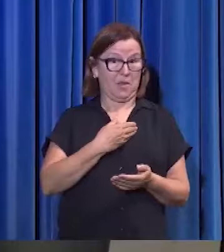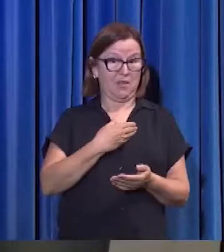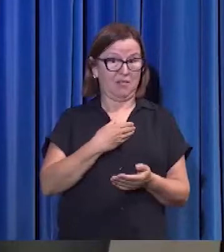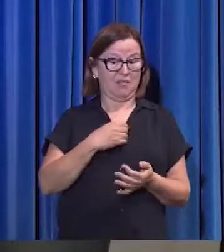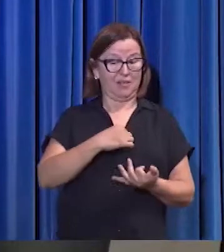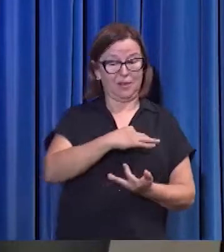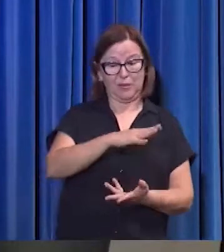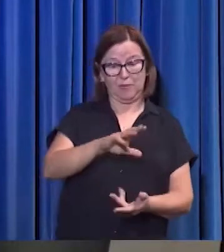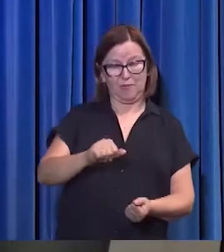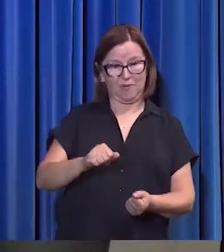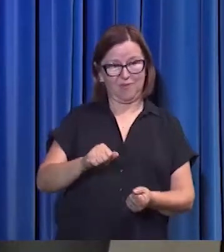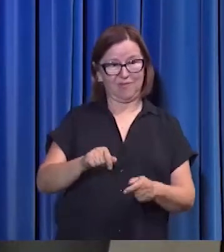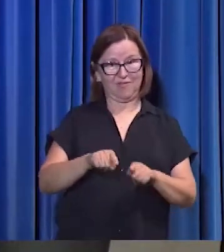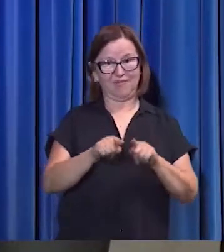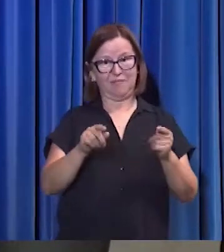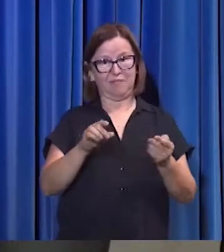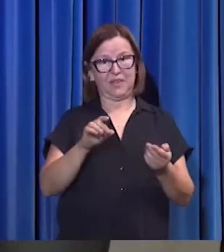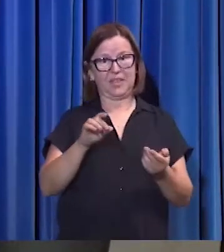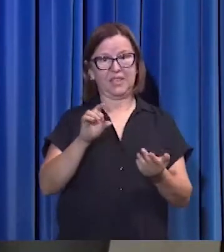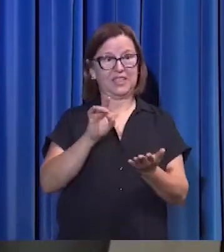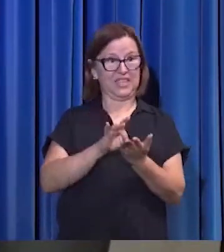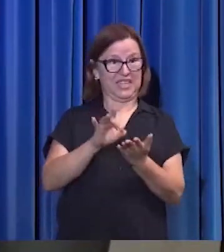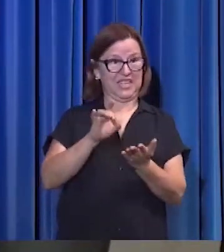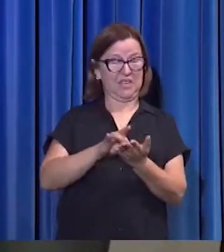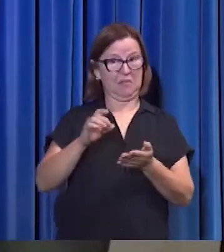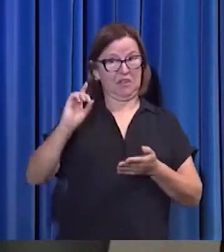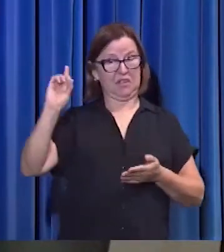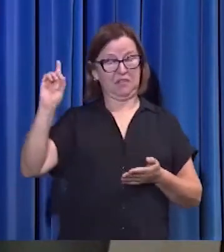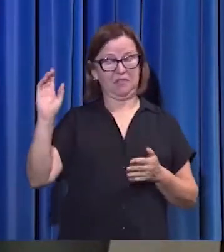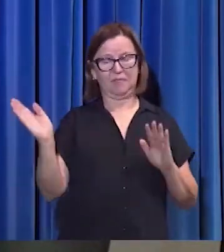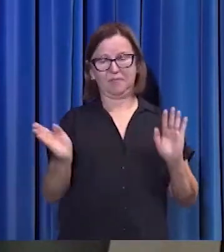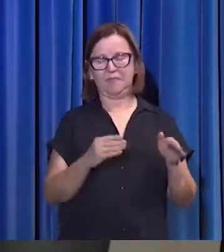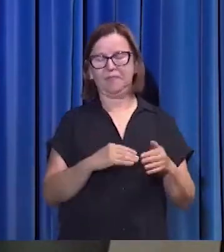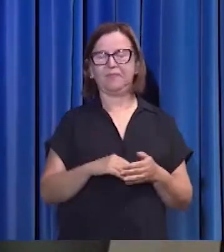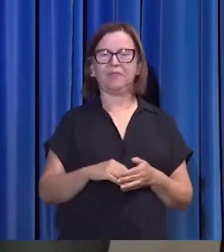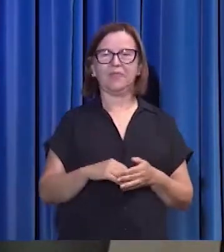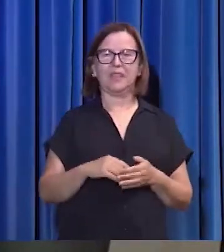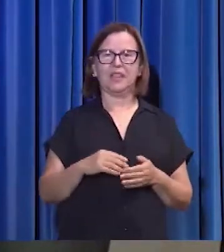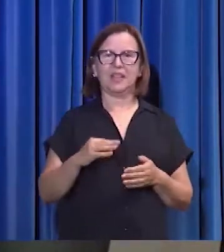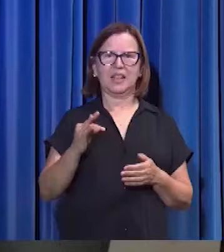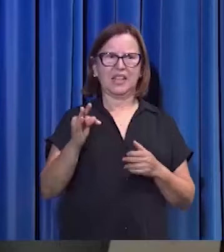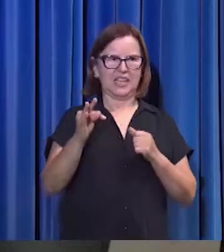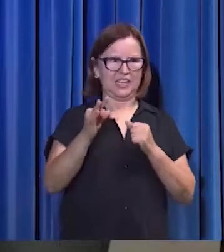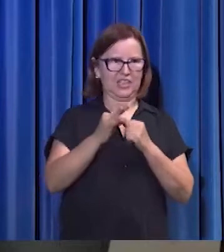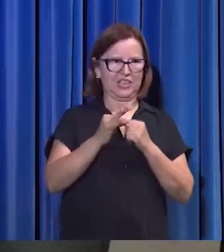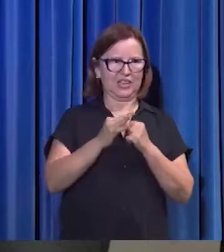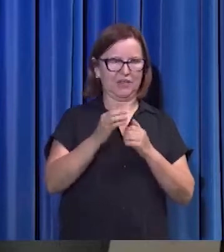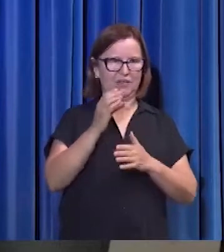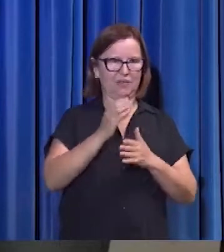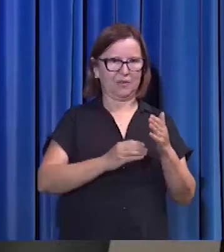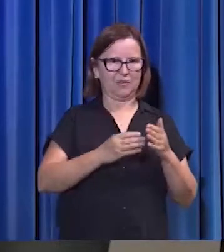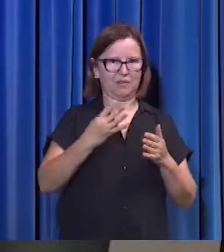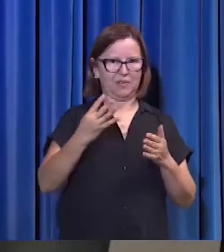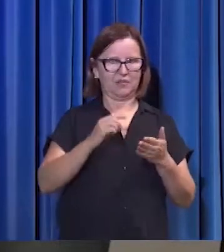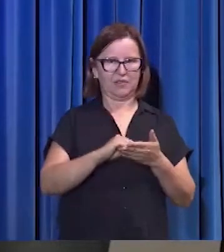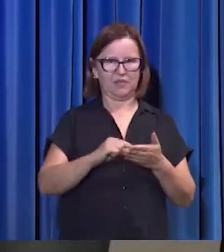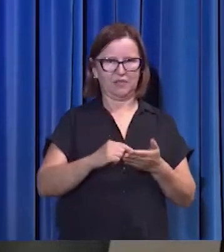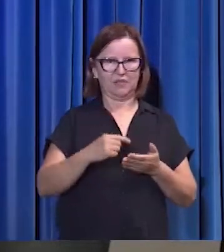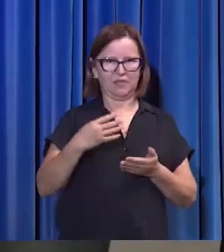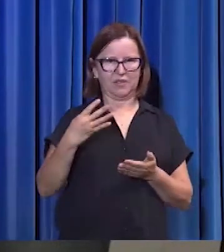e inimigo de Deus. Em Tiago, no capítulo 4, no versículo